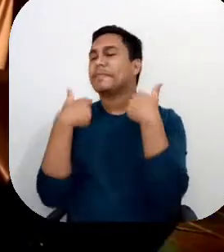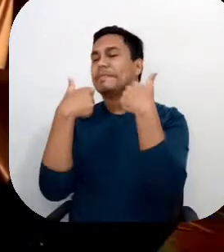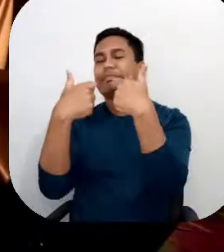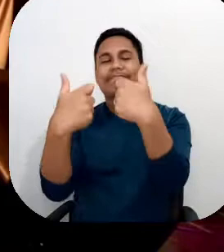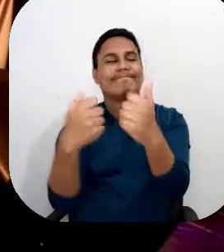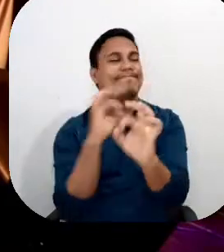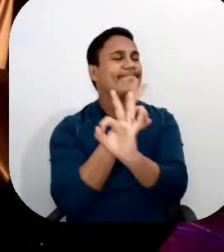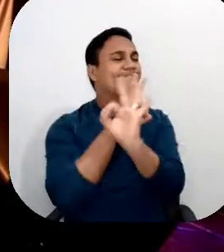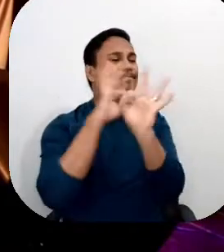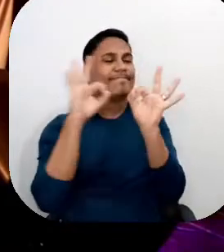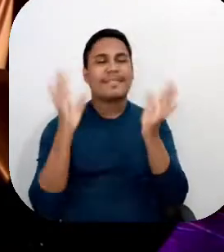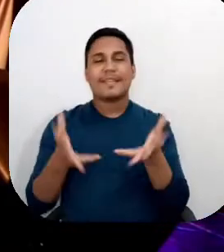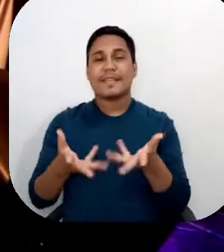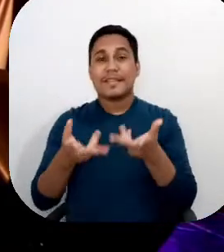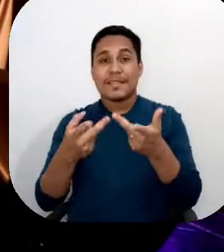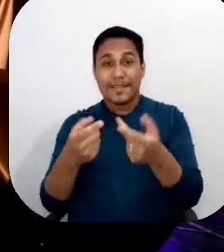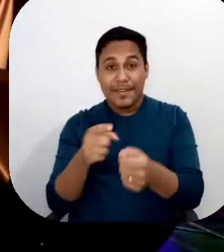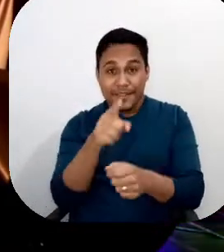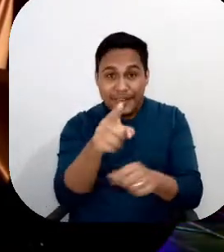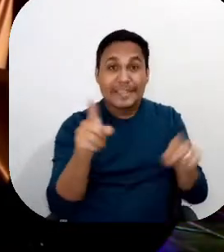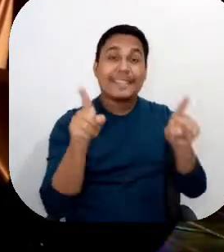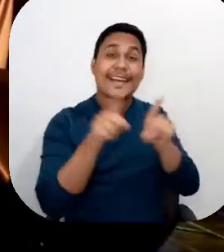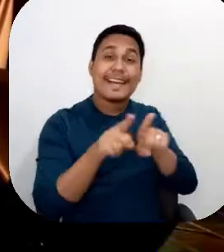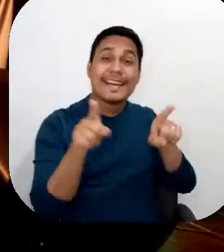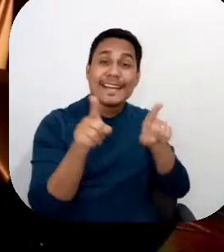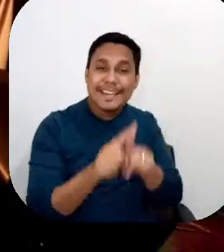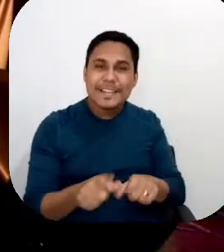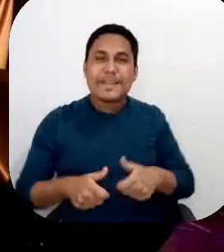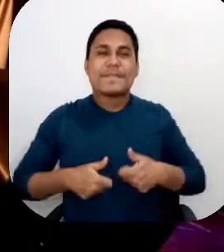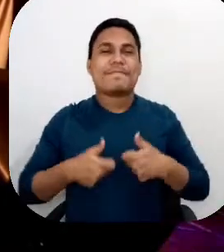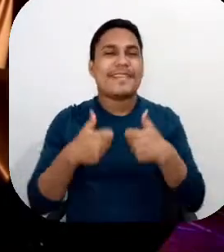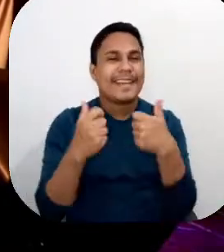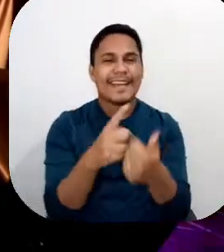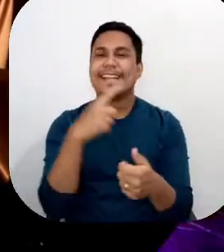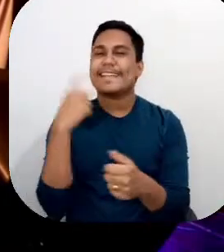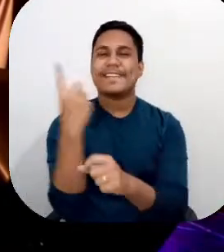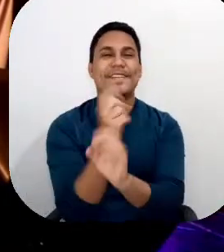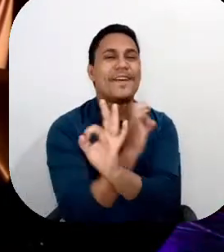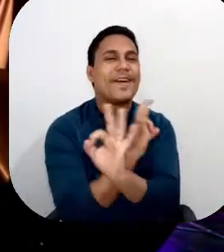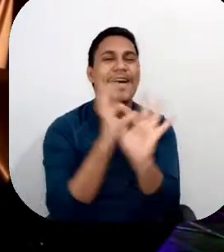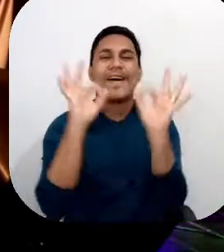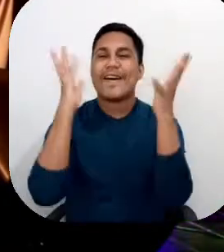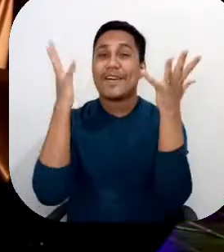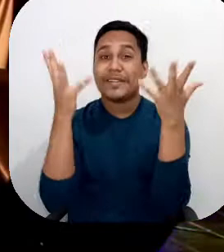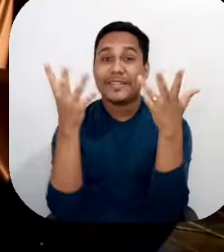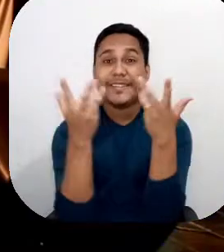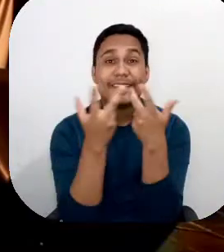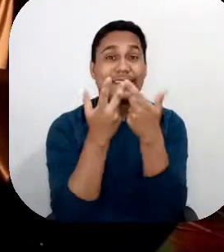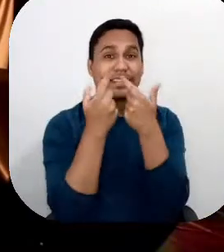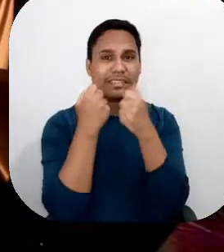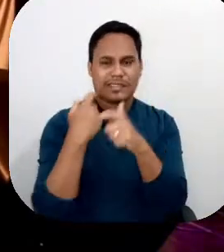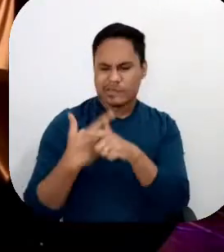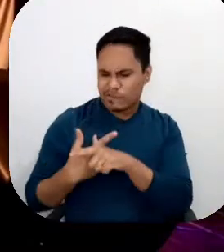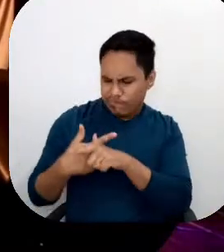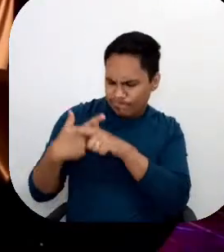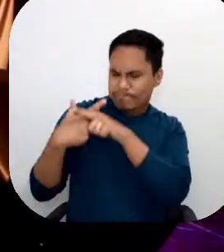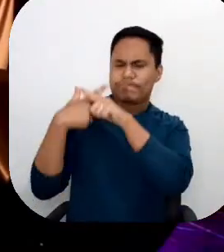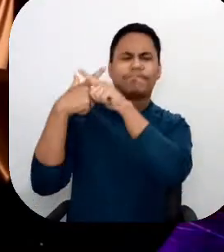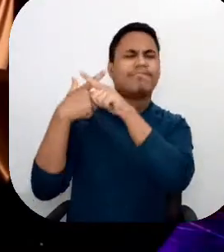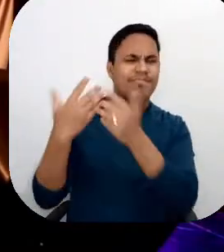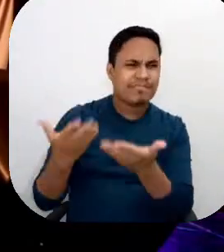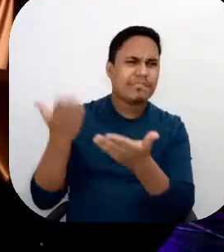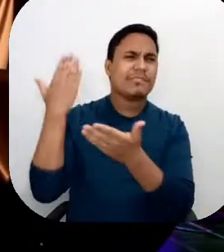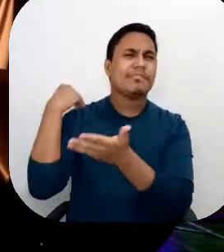bem, tô bem, tô bem. Você também tá bem, estamos bem. Lidamos com